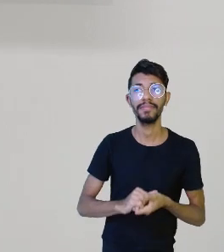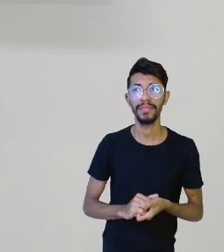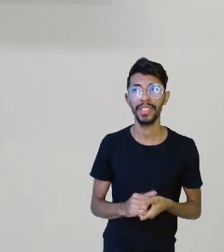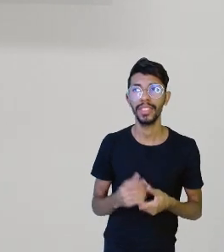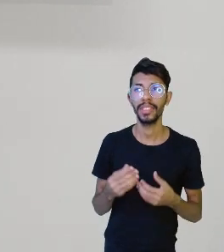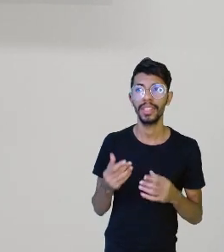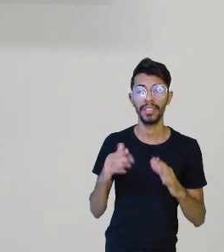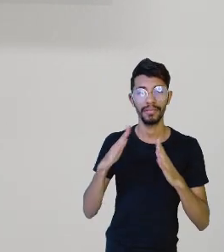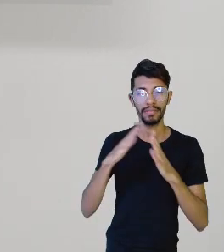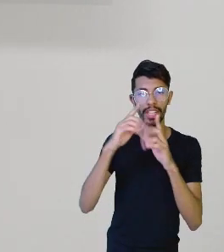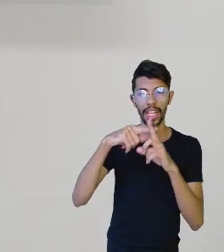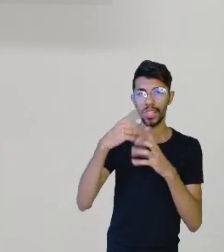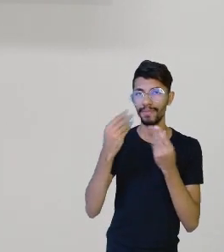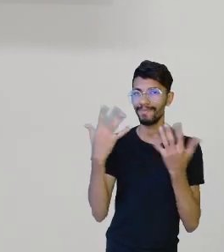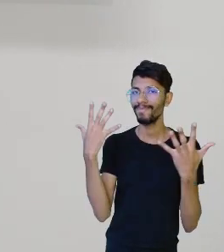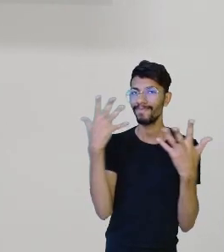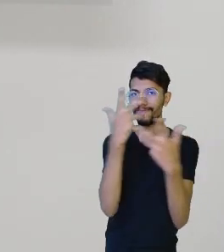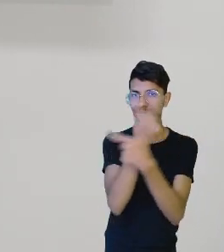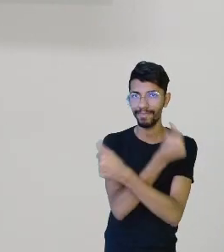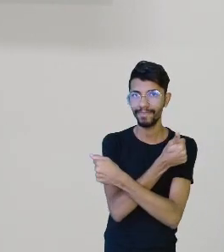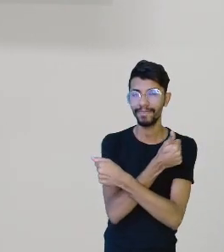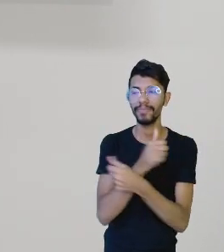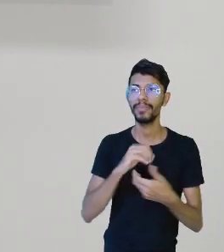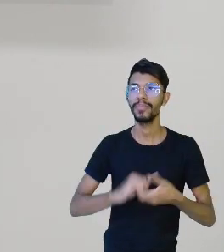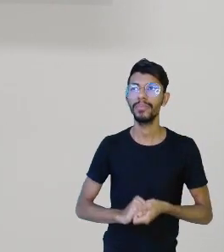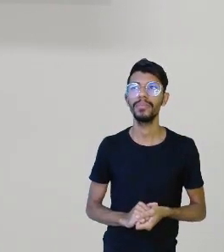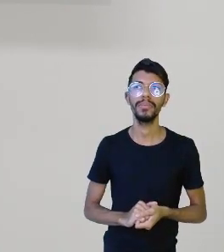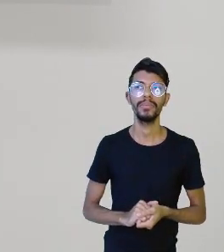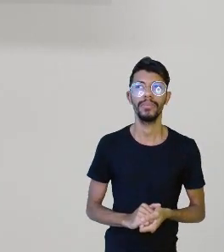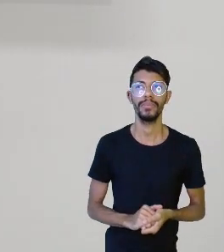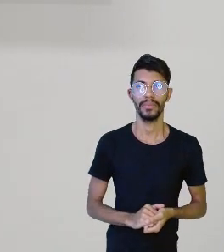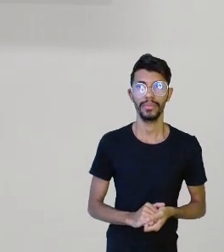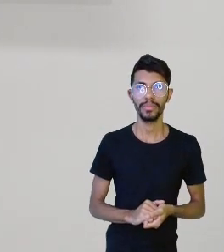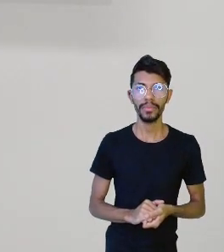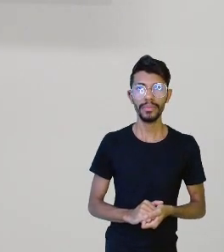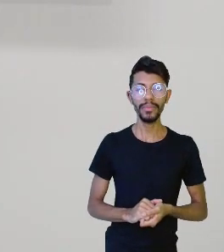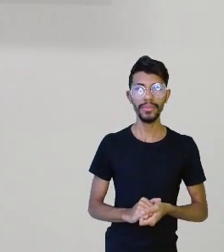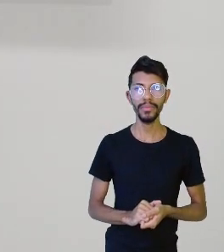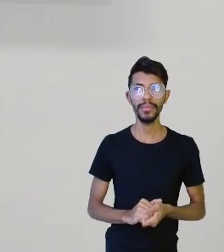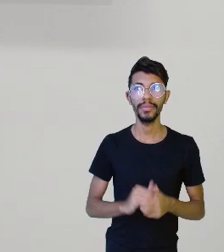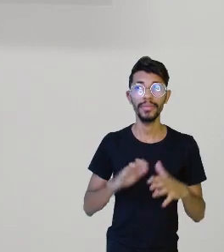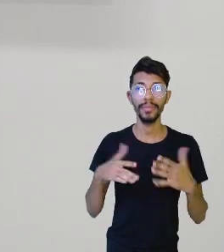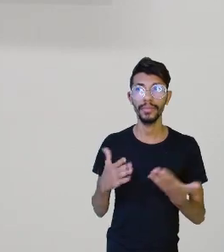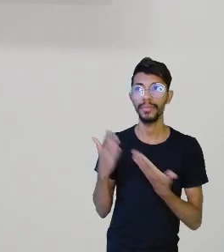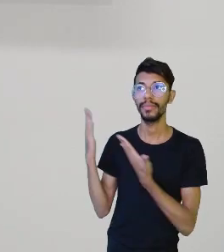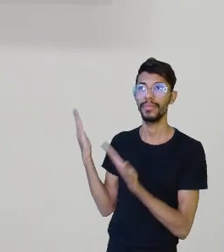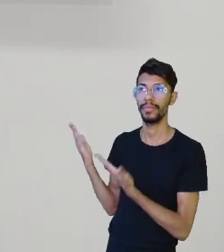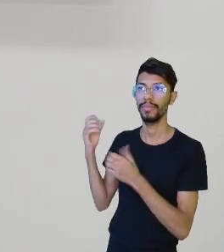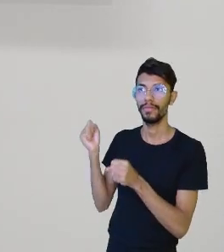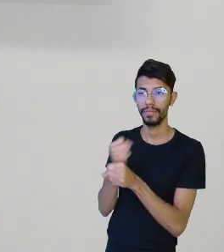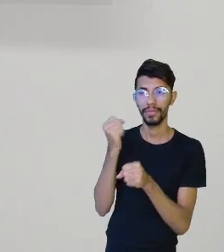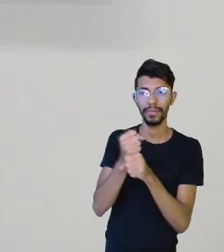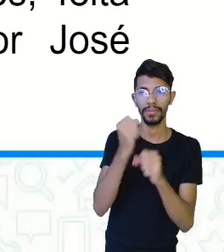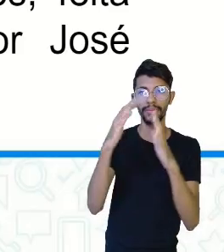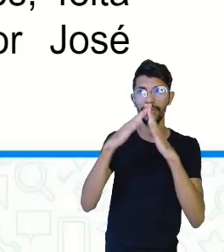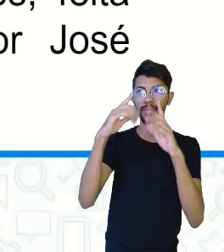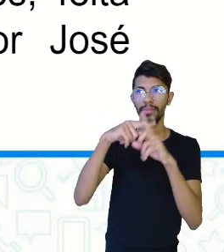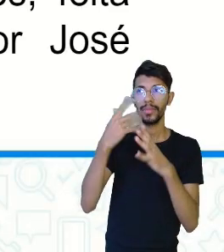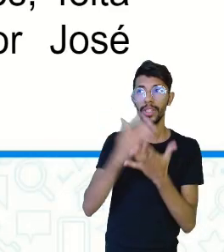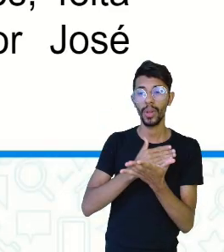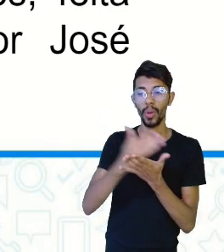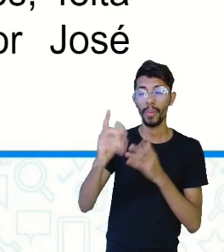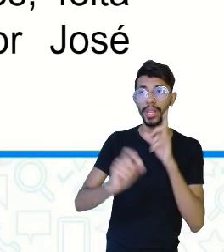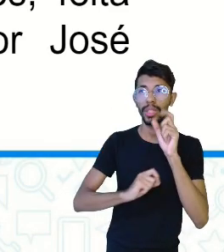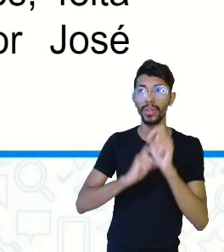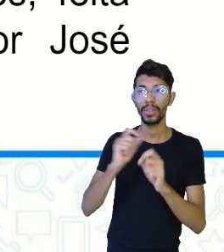capela muito bonita. E aí, olha só, essa construção da igreja, ela começou no